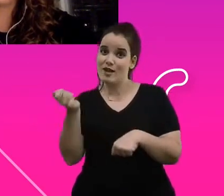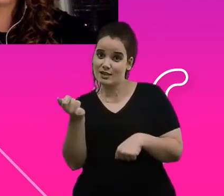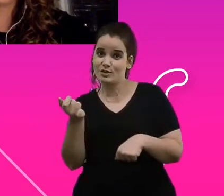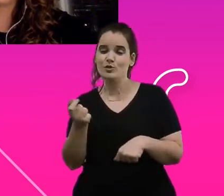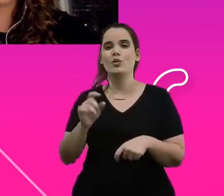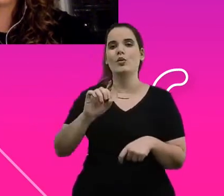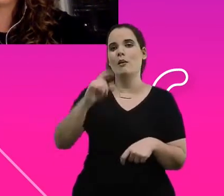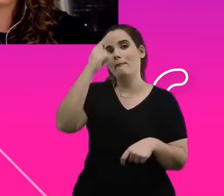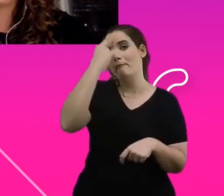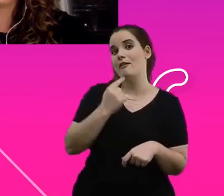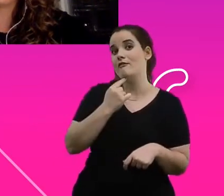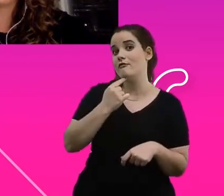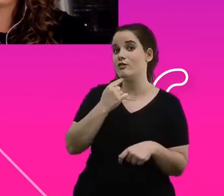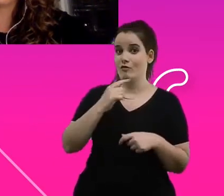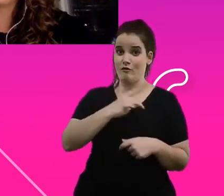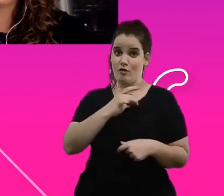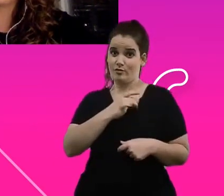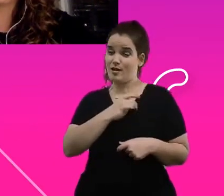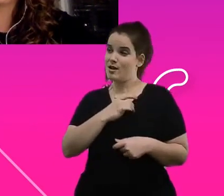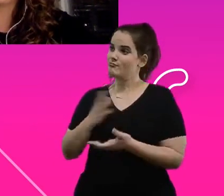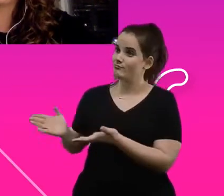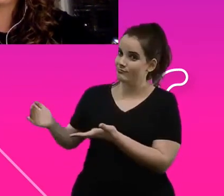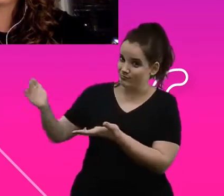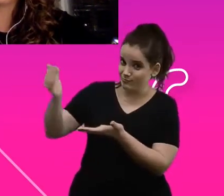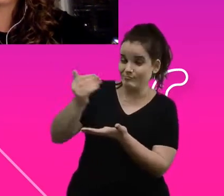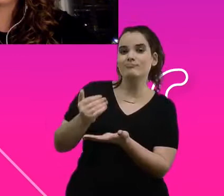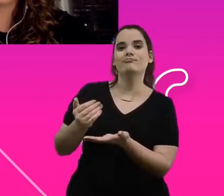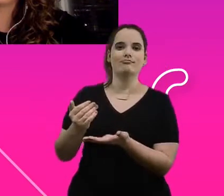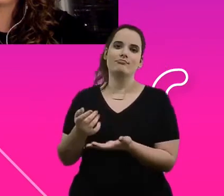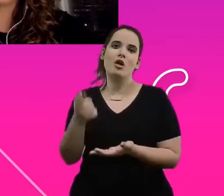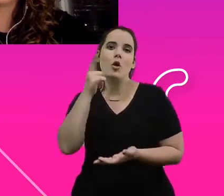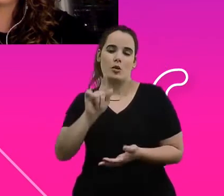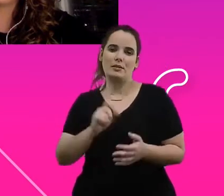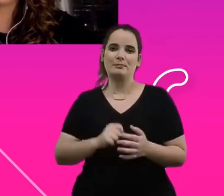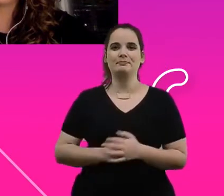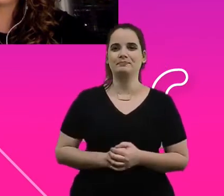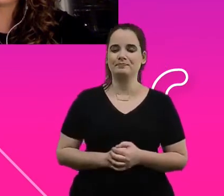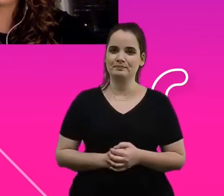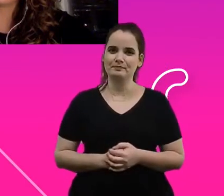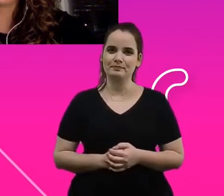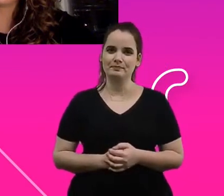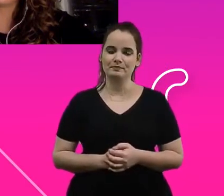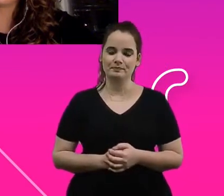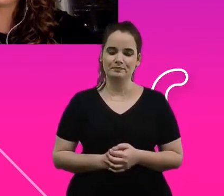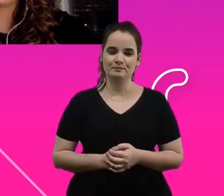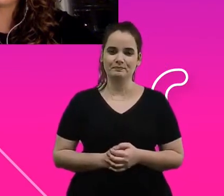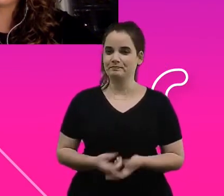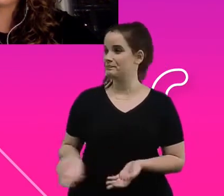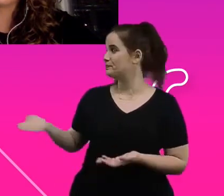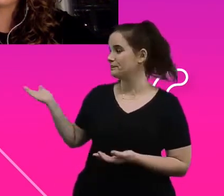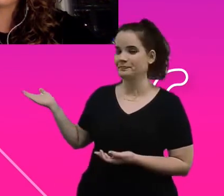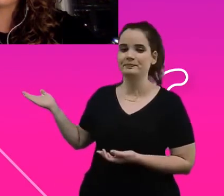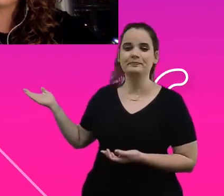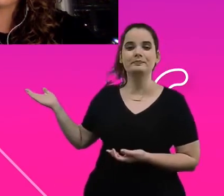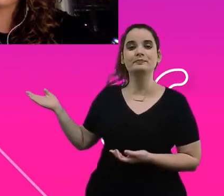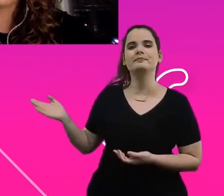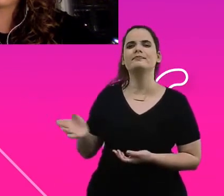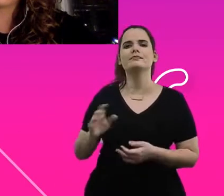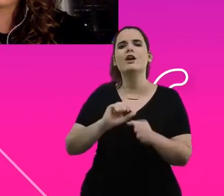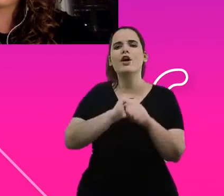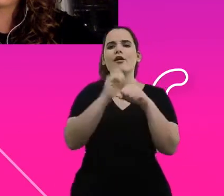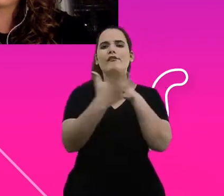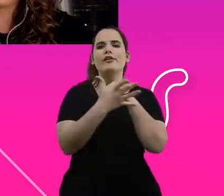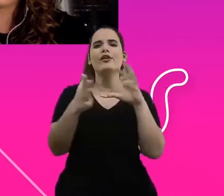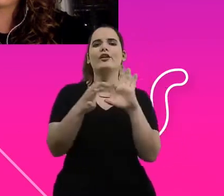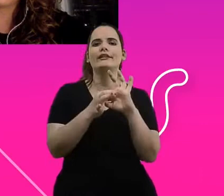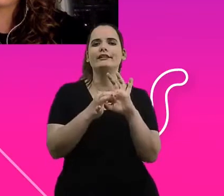autarquias, entre mais. Depois, em relação ao Covid, o que nós fizemos foi criar uma base